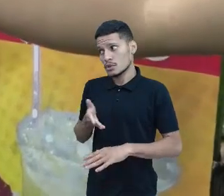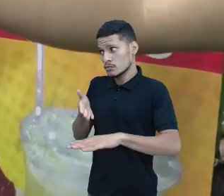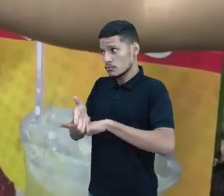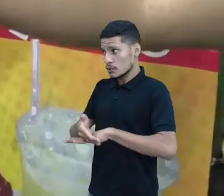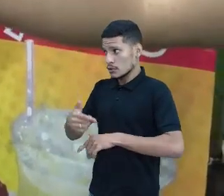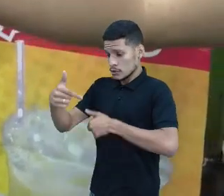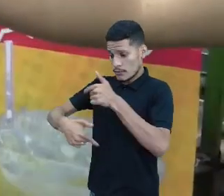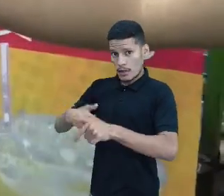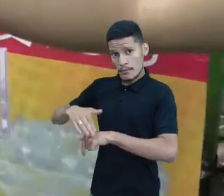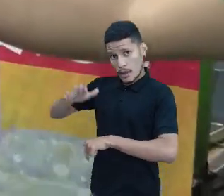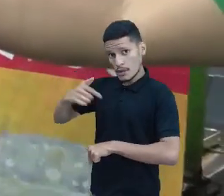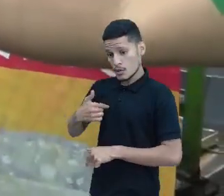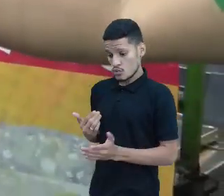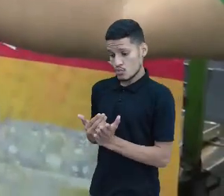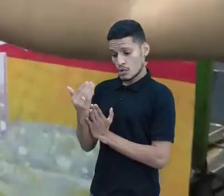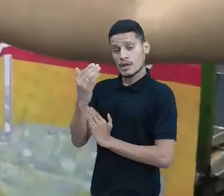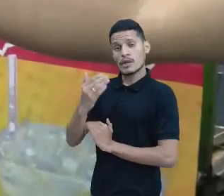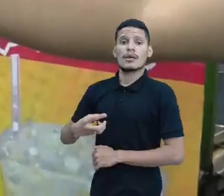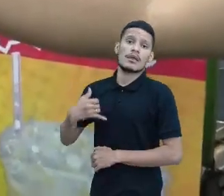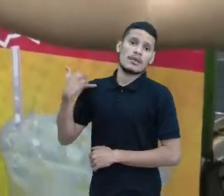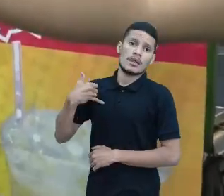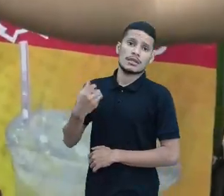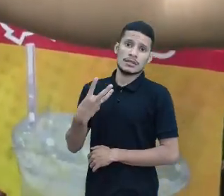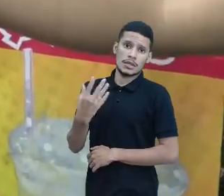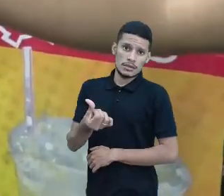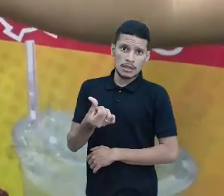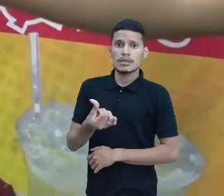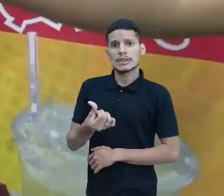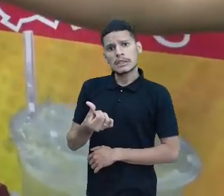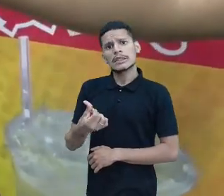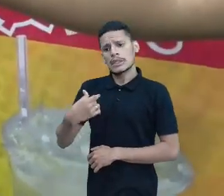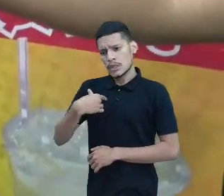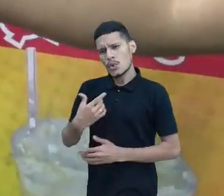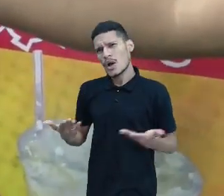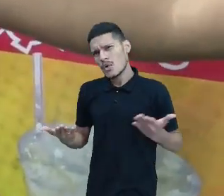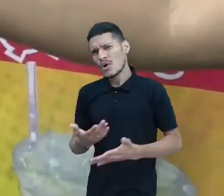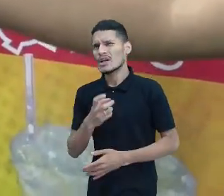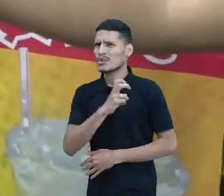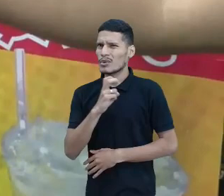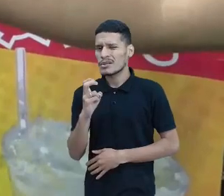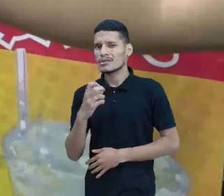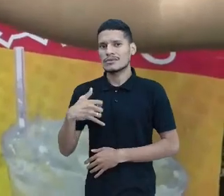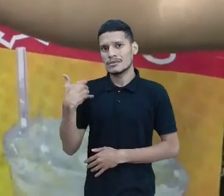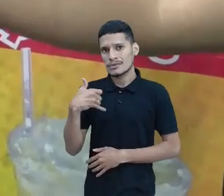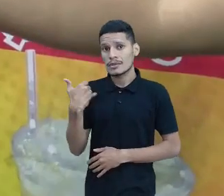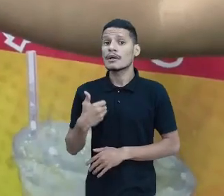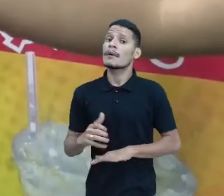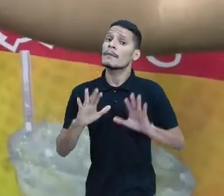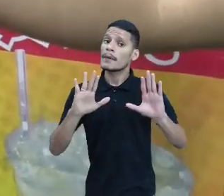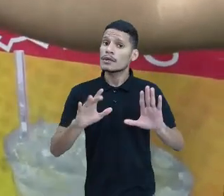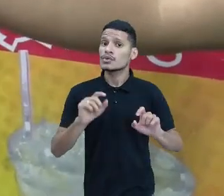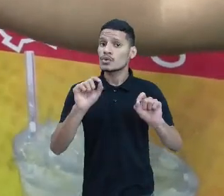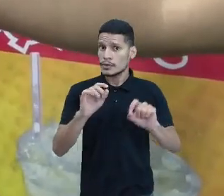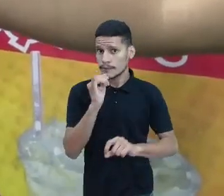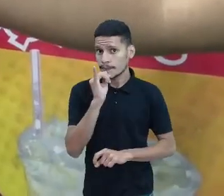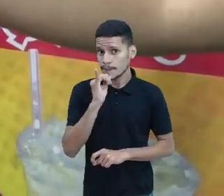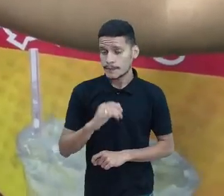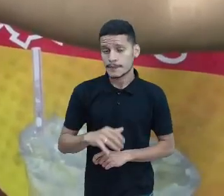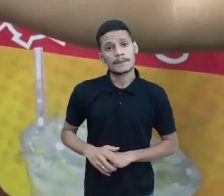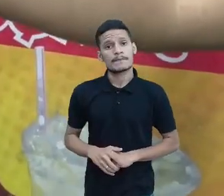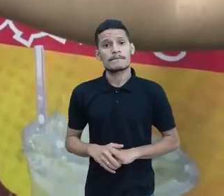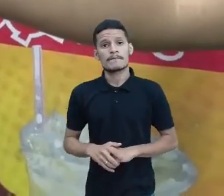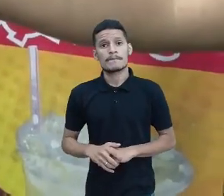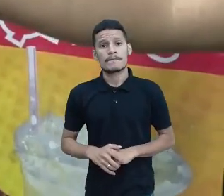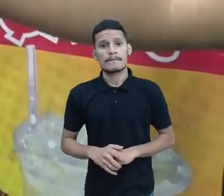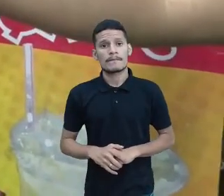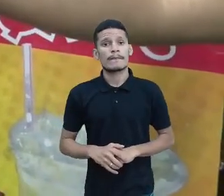comecei com 36 anos na rua, hoje estou com 55, por causa também de o